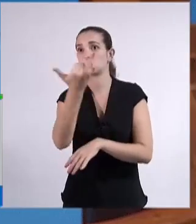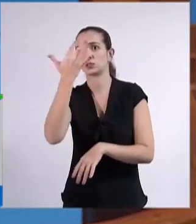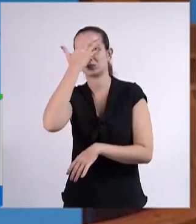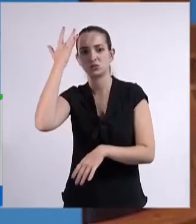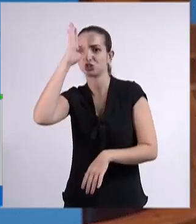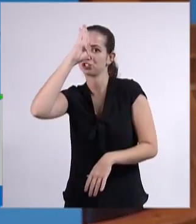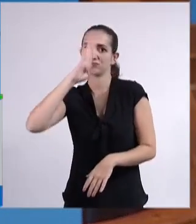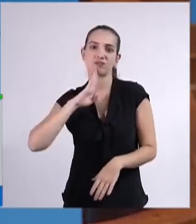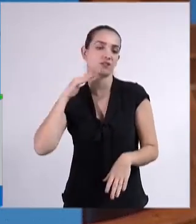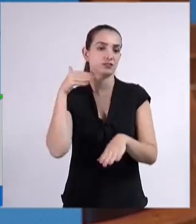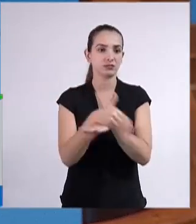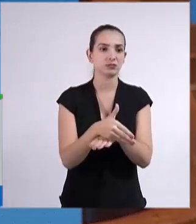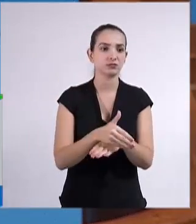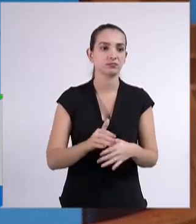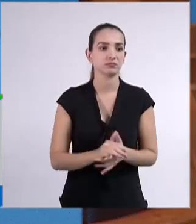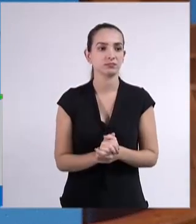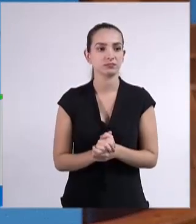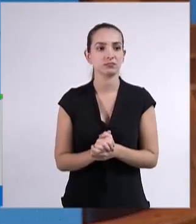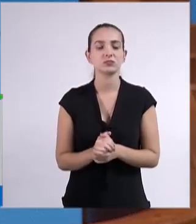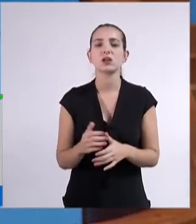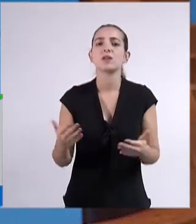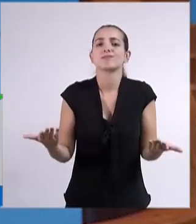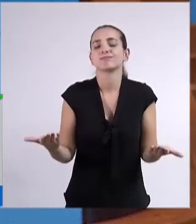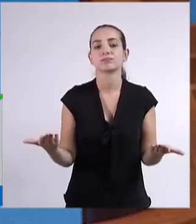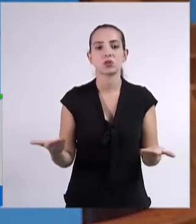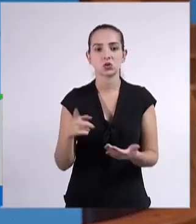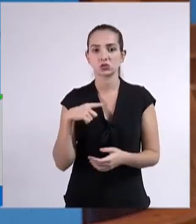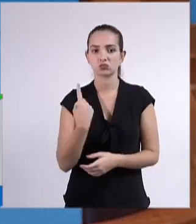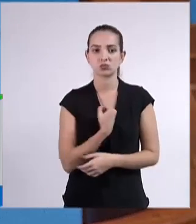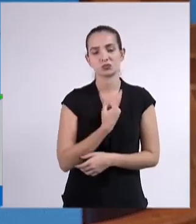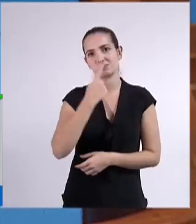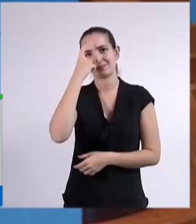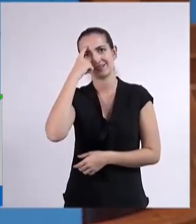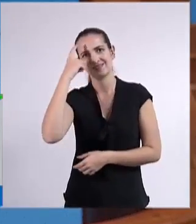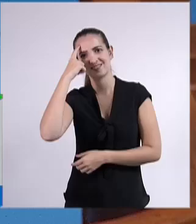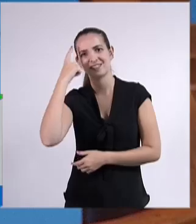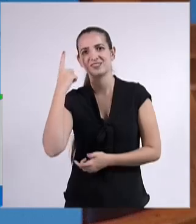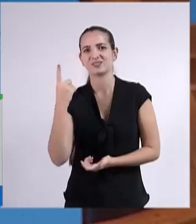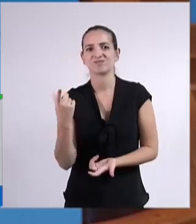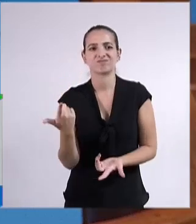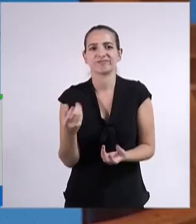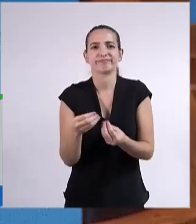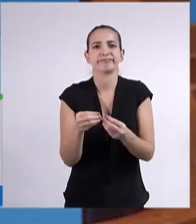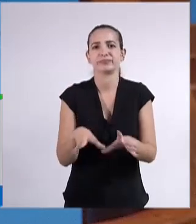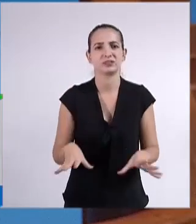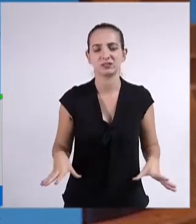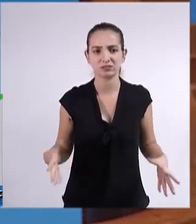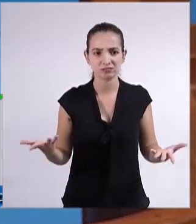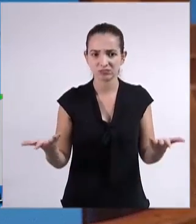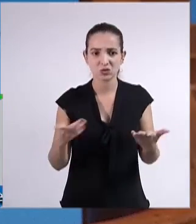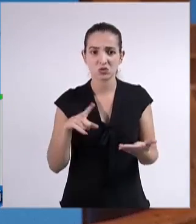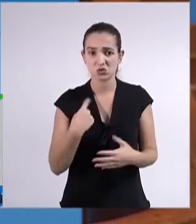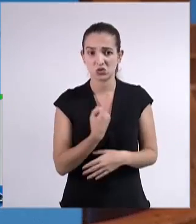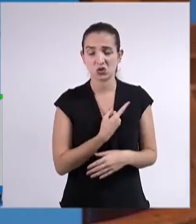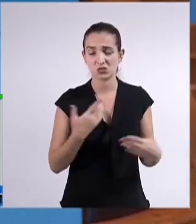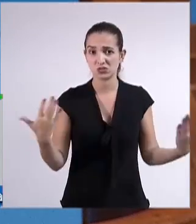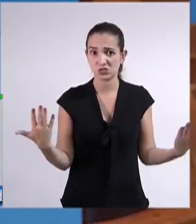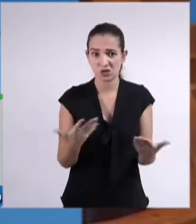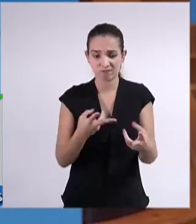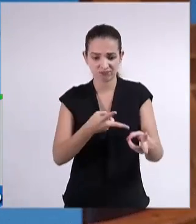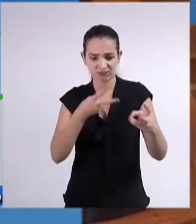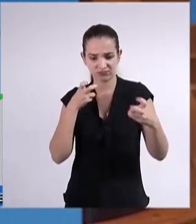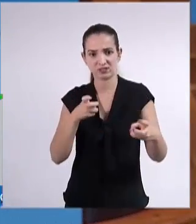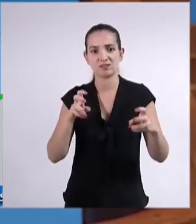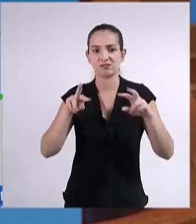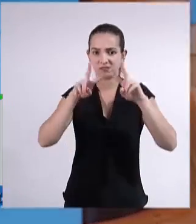né? E aí a gente fica pensando assim, o descaso, o desleixo, e nós vamos olhar a causa, e